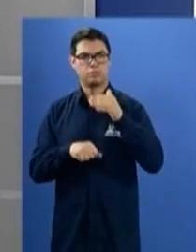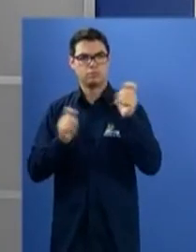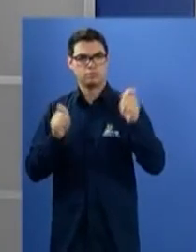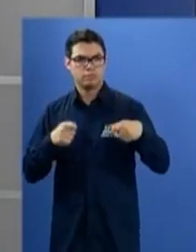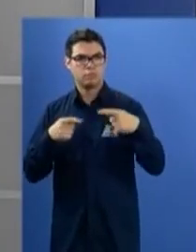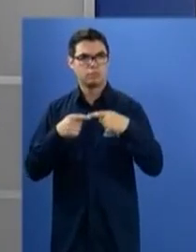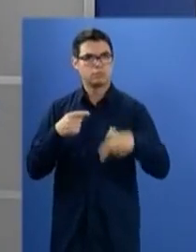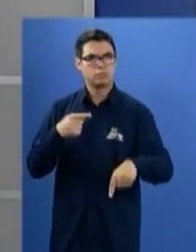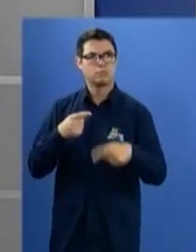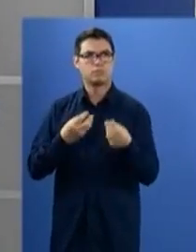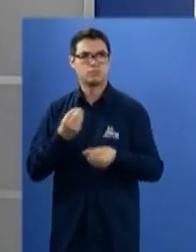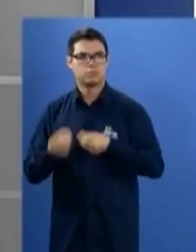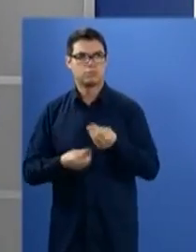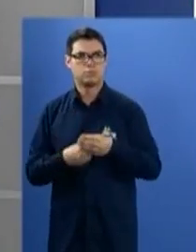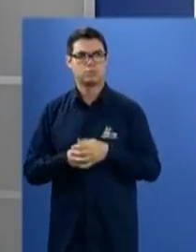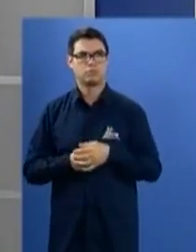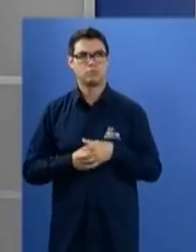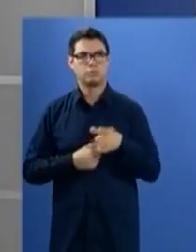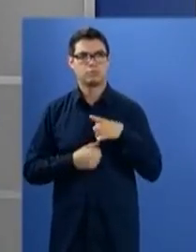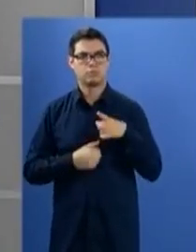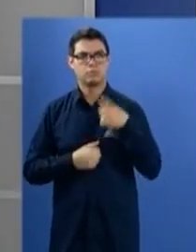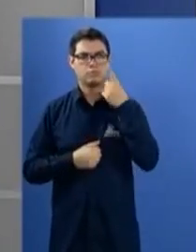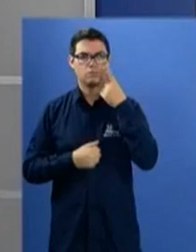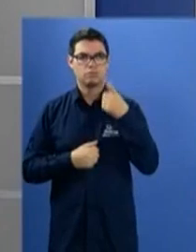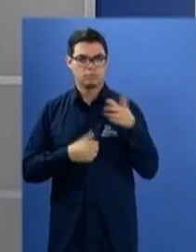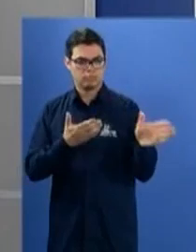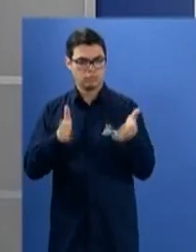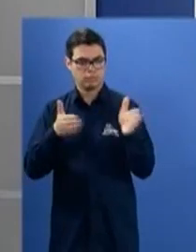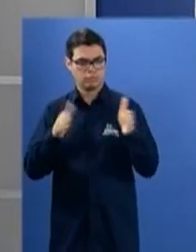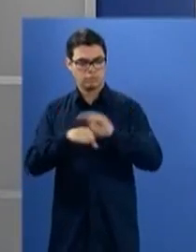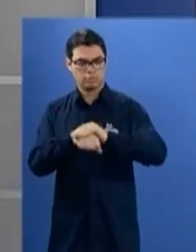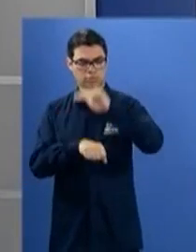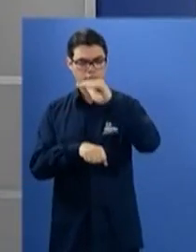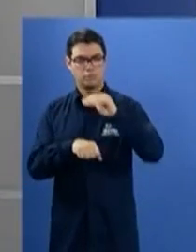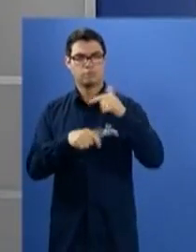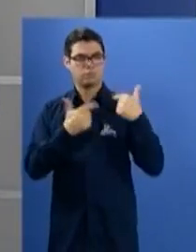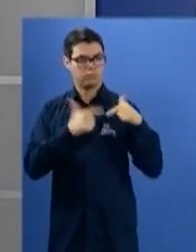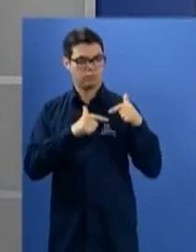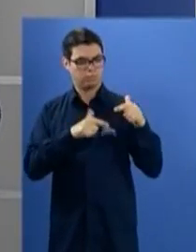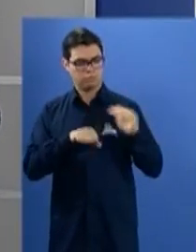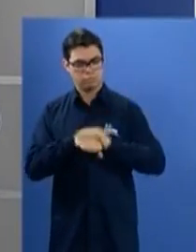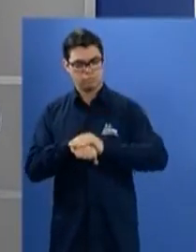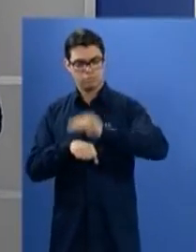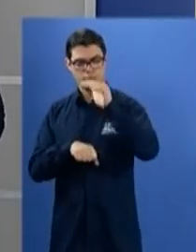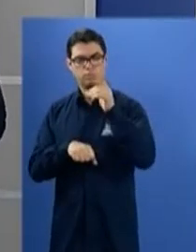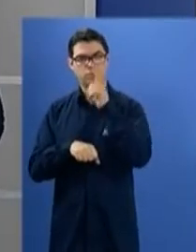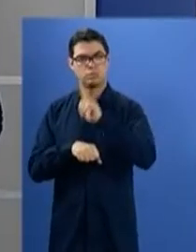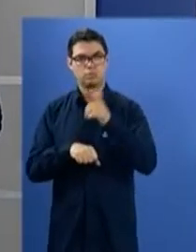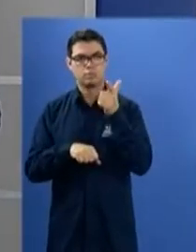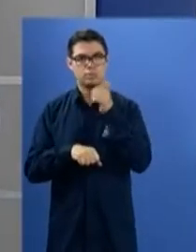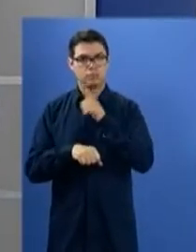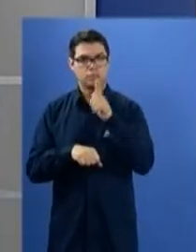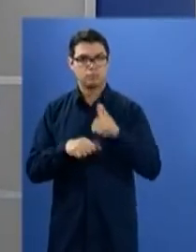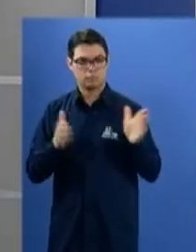produtividade. Em alguns casos, aumentar a produção pode ser motivo de uma grande diminuição